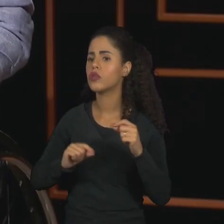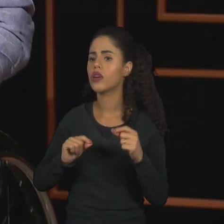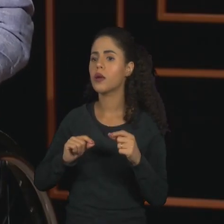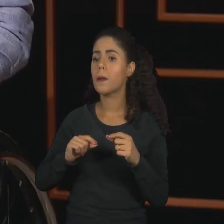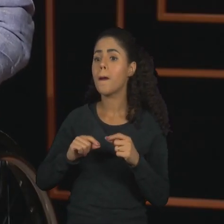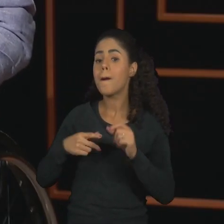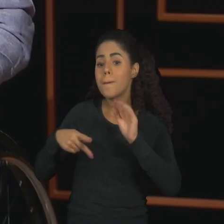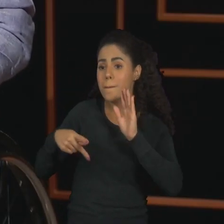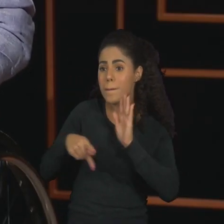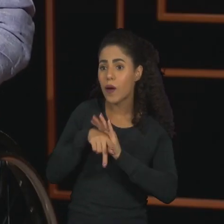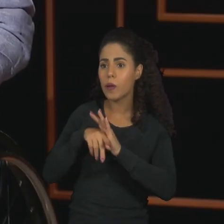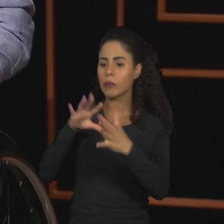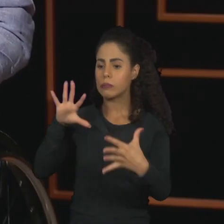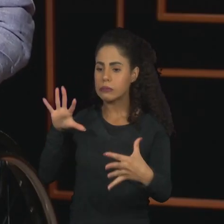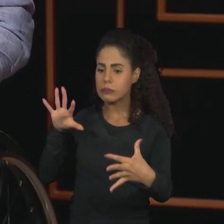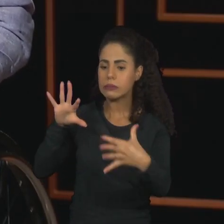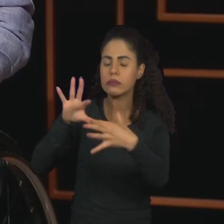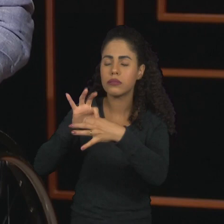ligados a uma